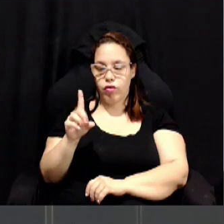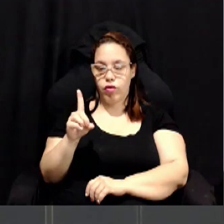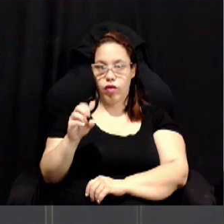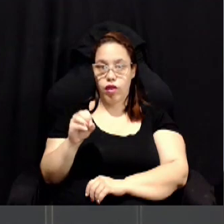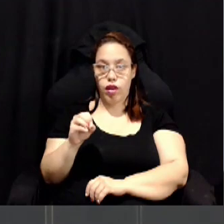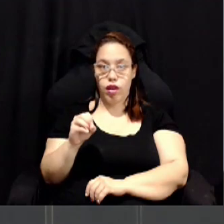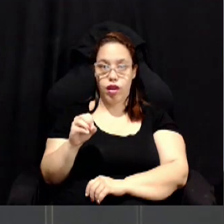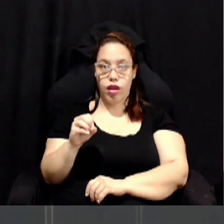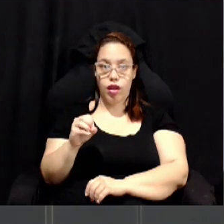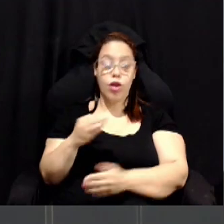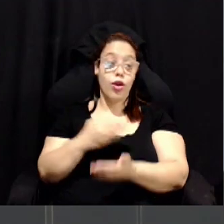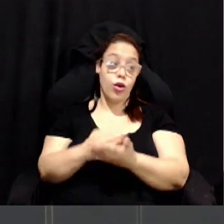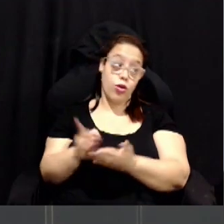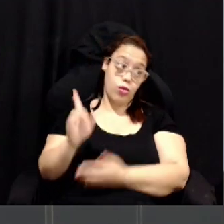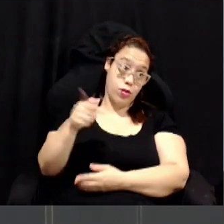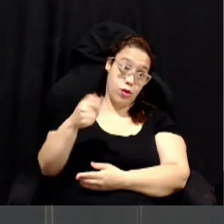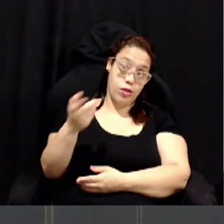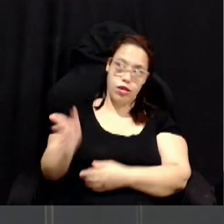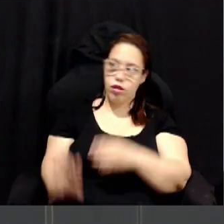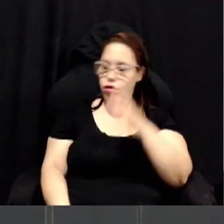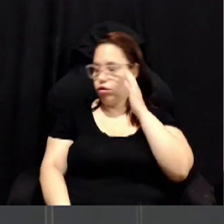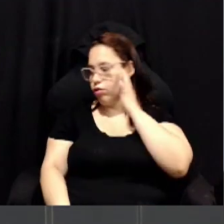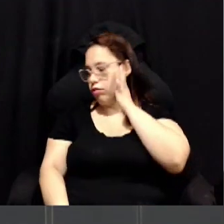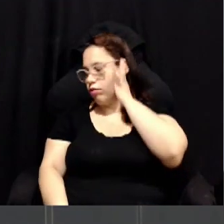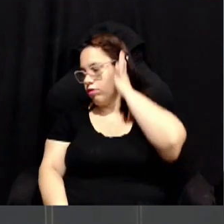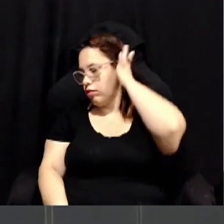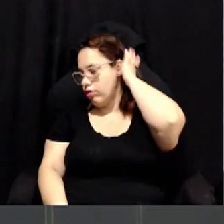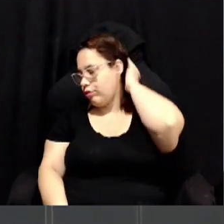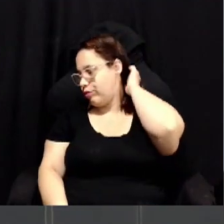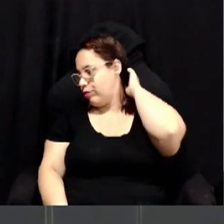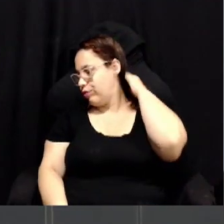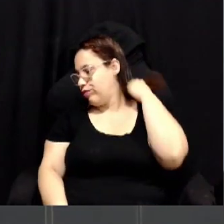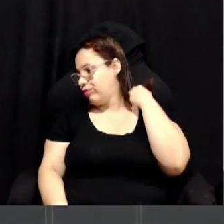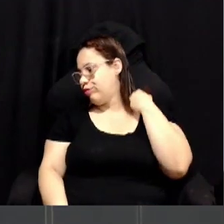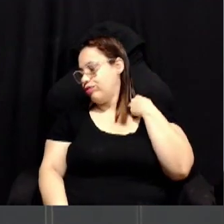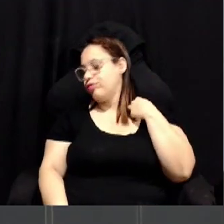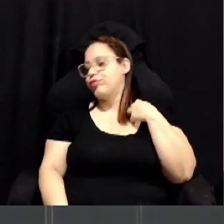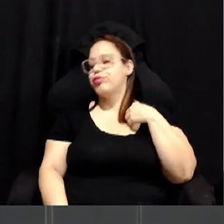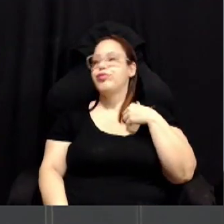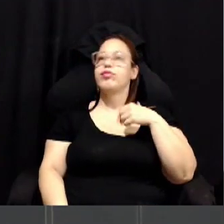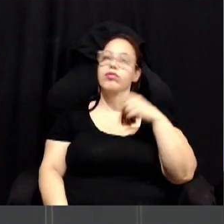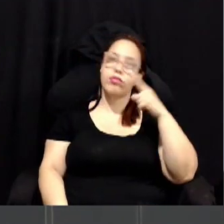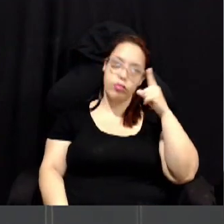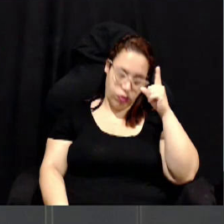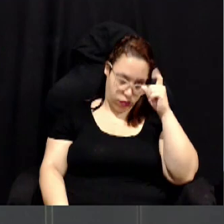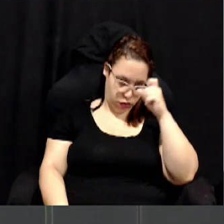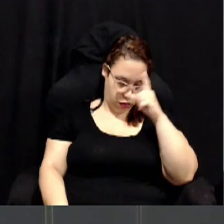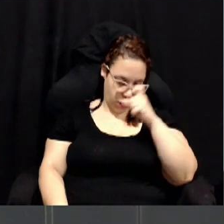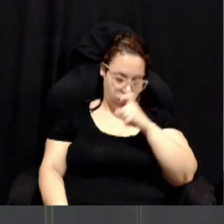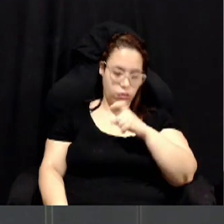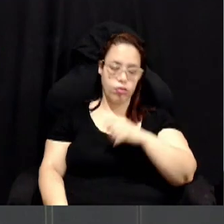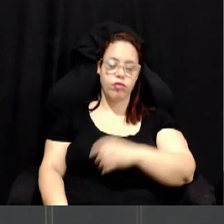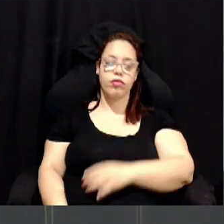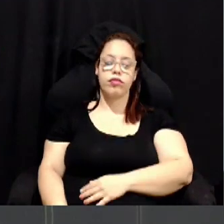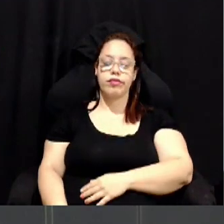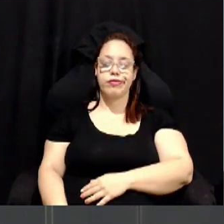começa aí, né, gente? Porque sem realmente o laudo fica tudo mais difícil. O laudo, e digo como mãe, porque